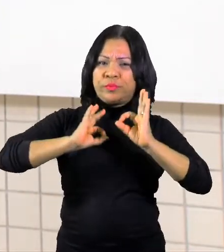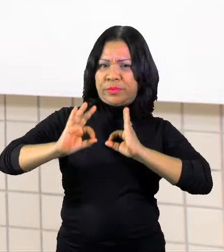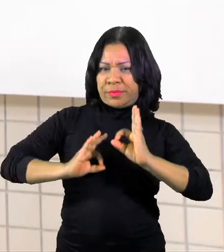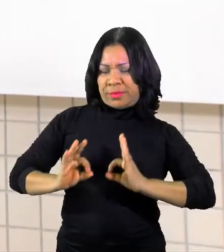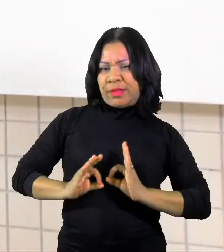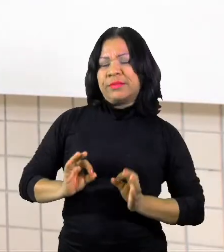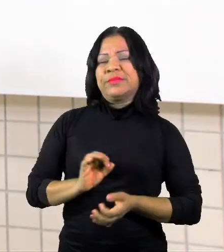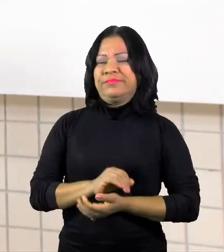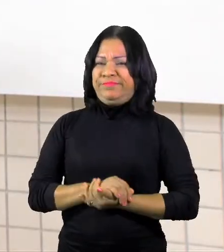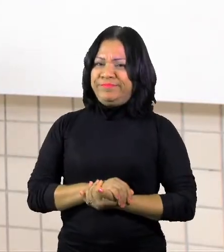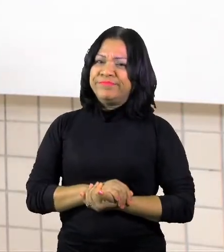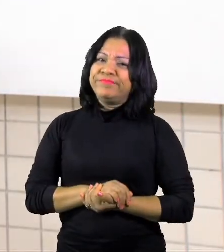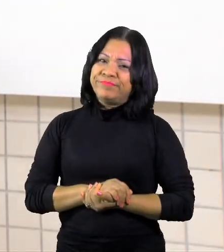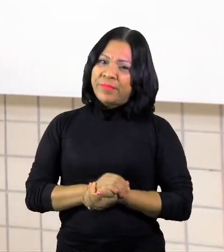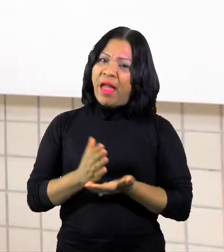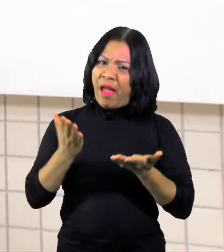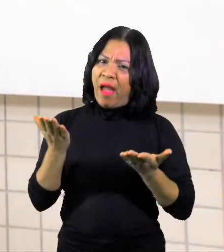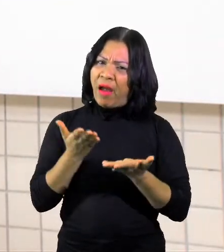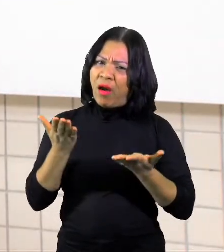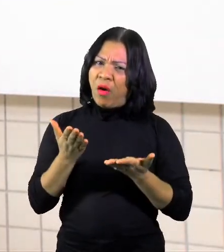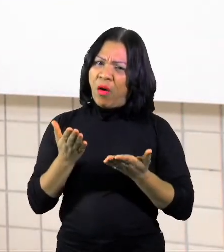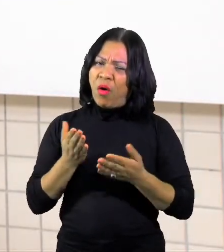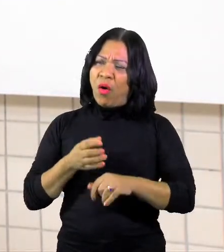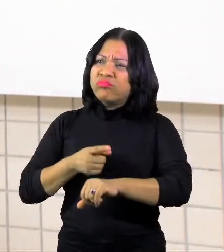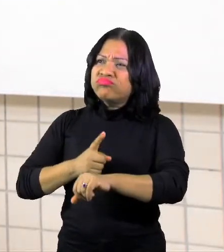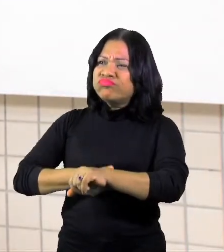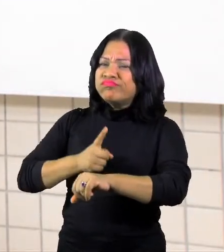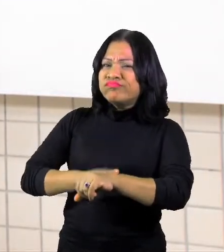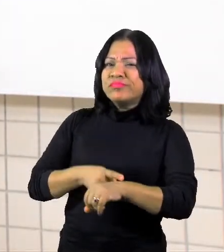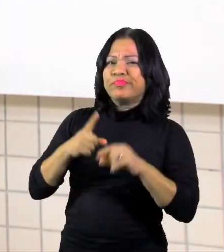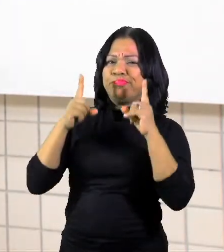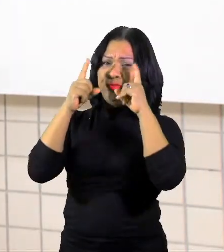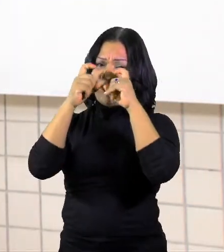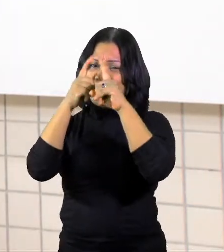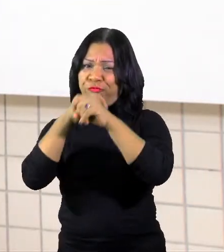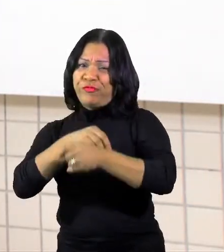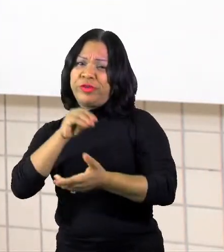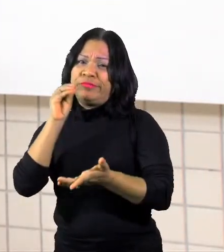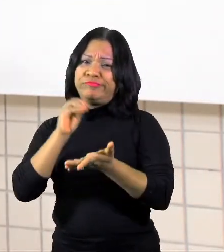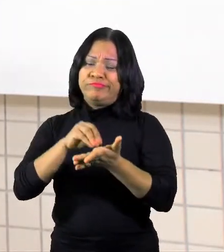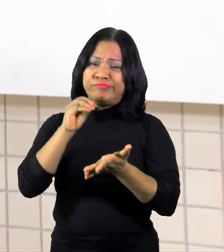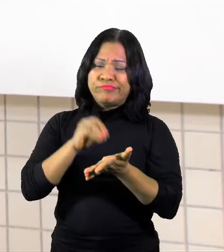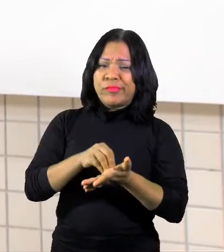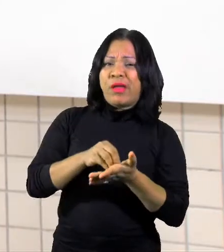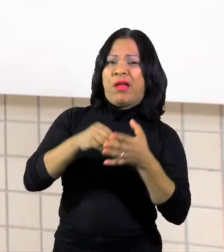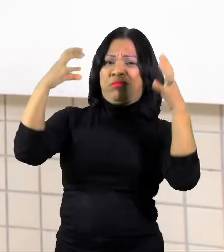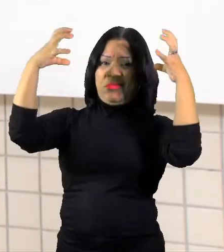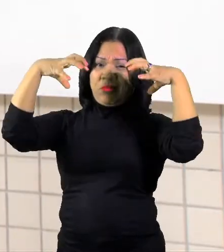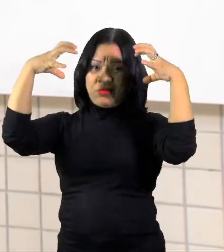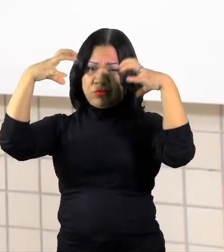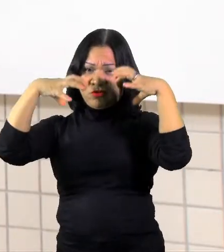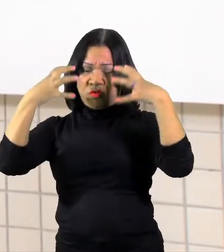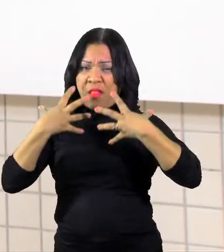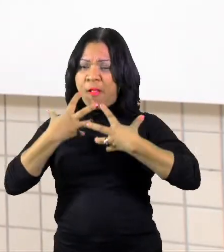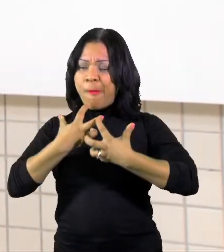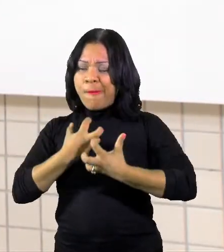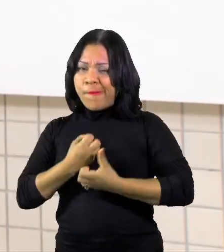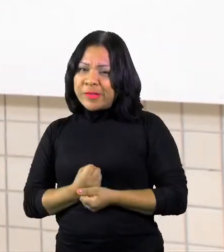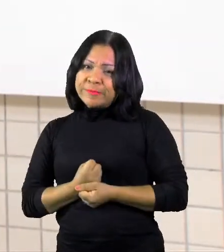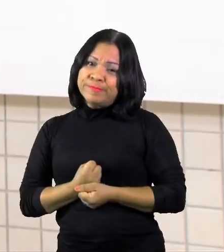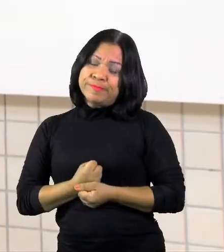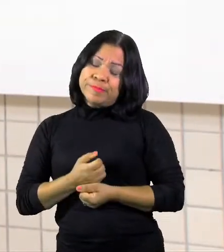uma época difícil, né? Com a falta de chuva, com a seca. E infelizmente,